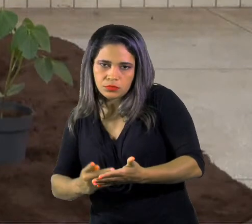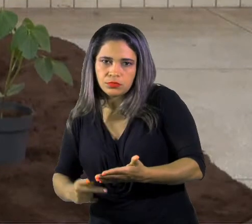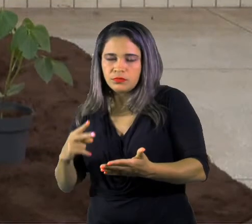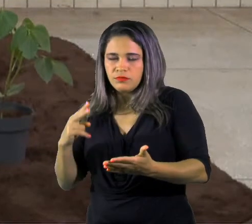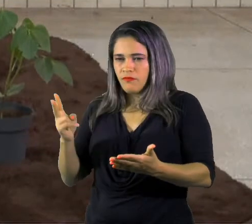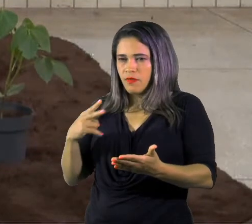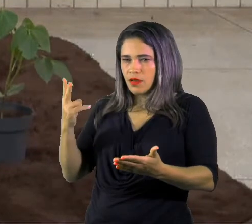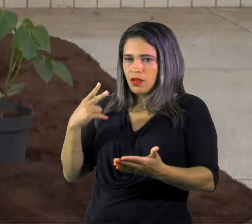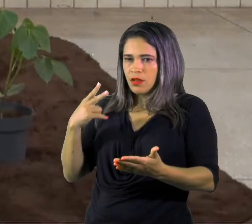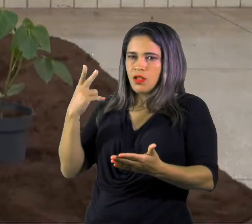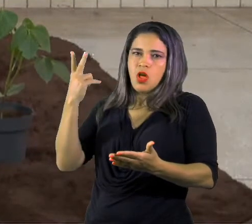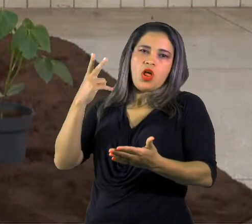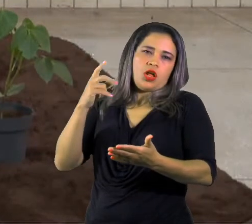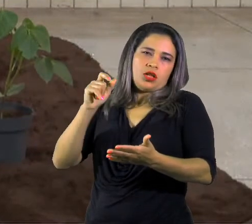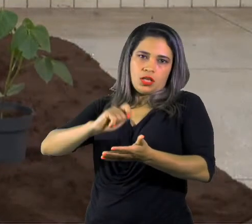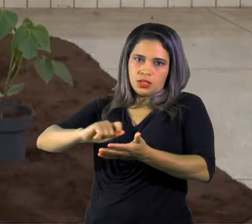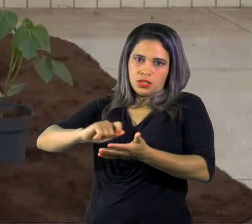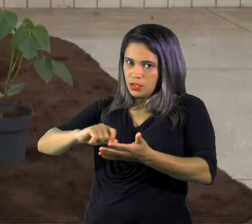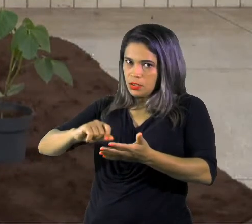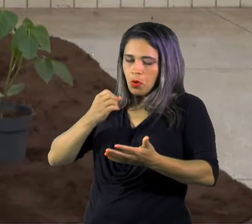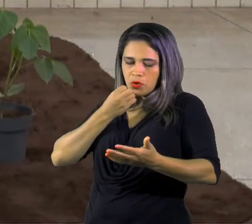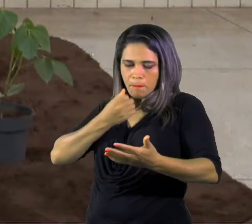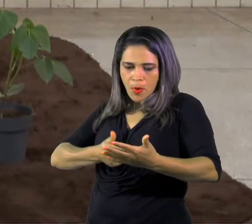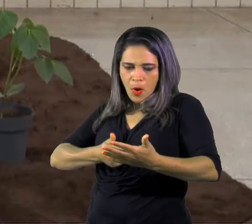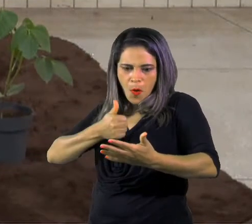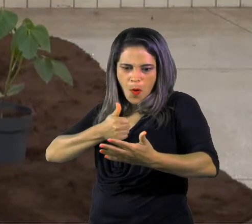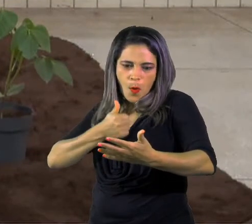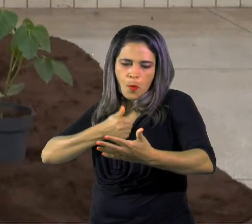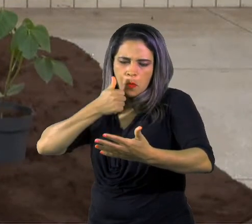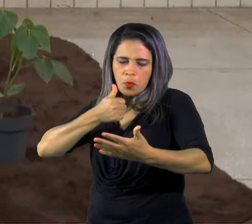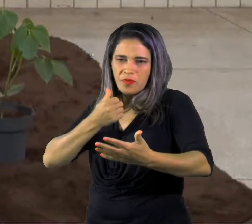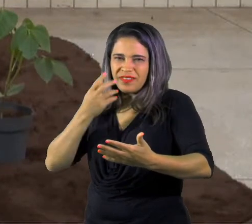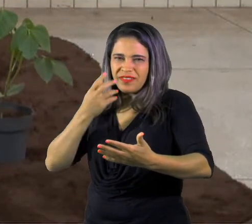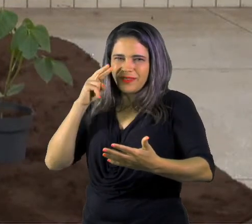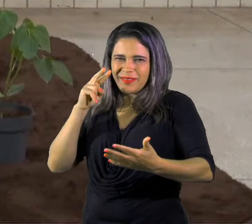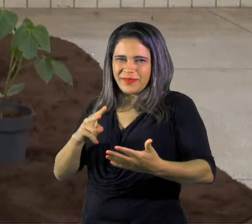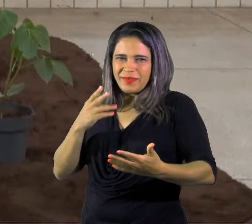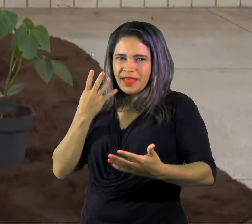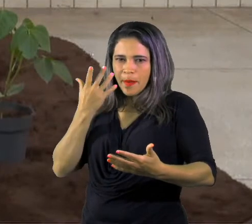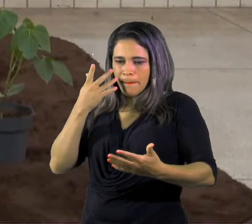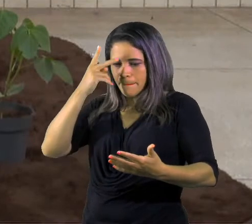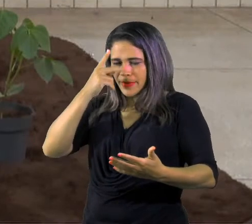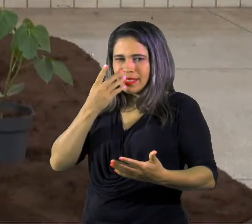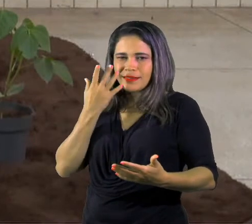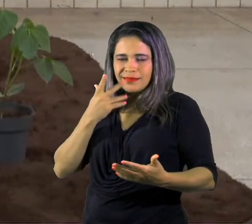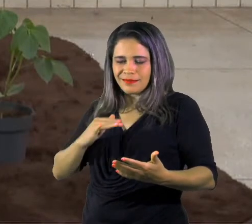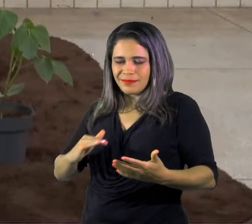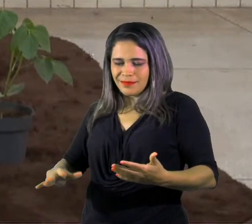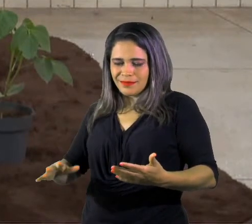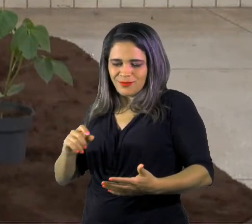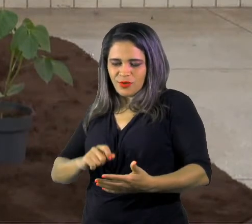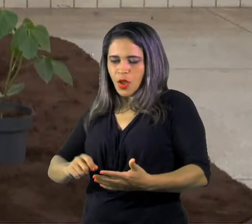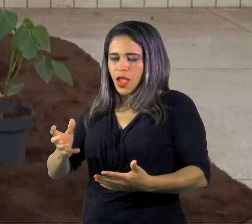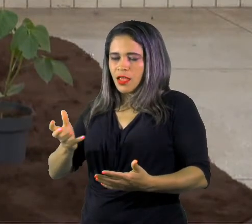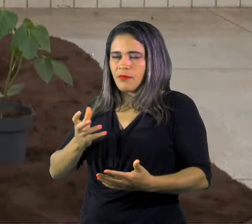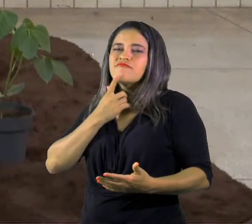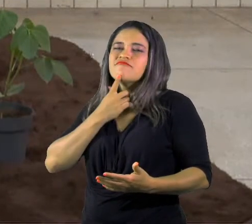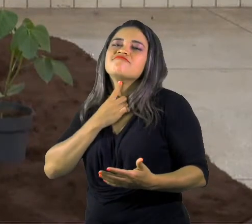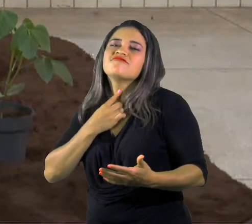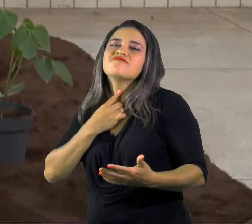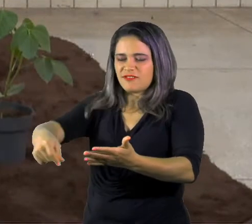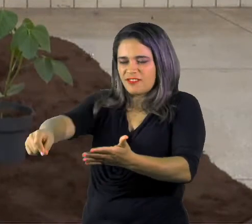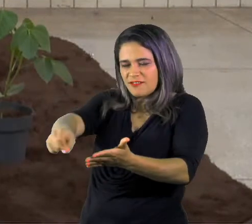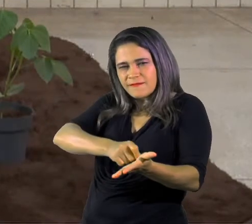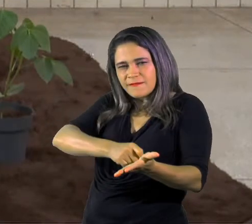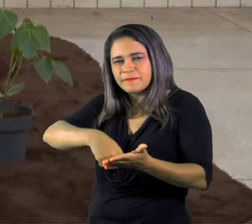escrita espontânea. A gente vai perceber que as nossas crianças do maternal 1 já têm uma vontade de estar traçando, de estar riscando,